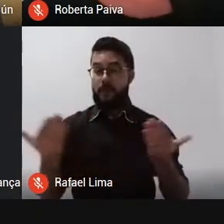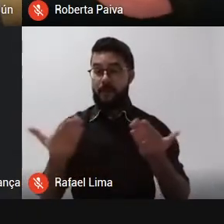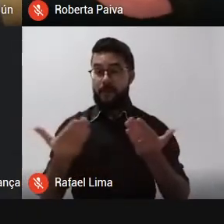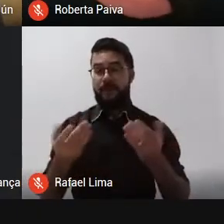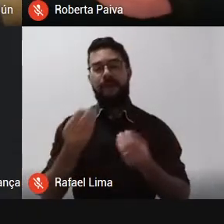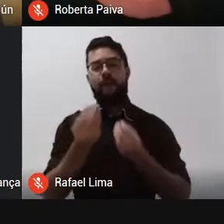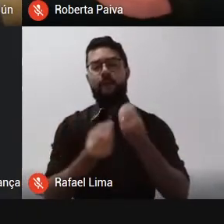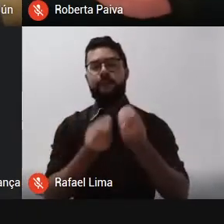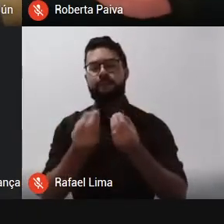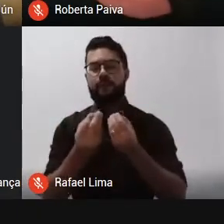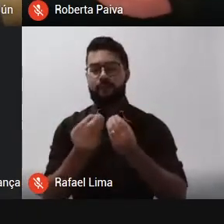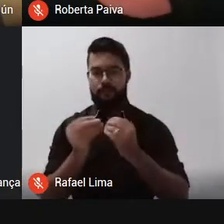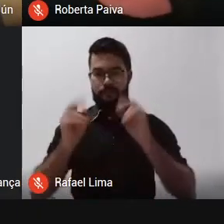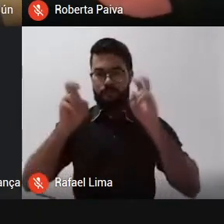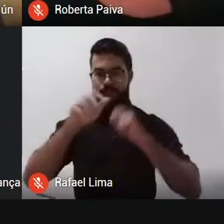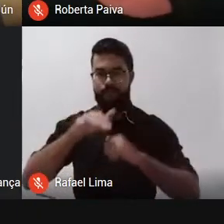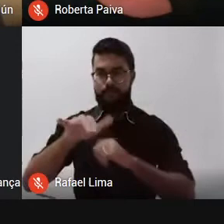ensino.